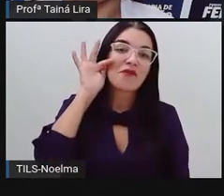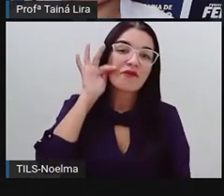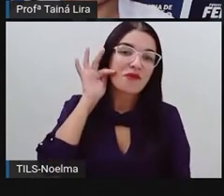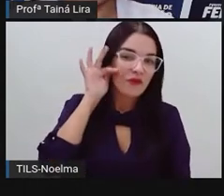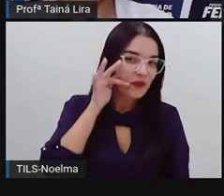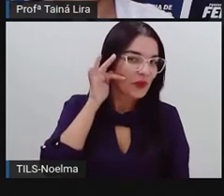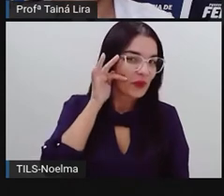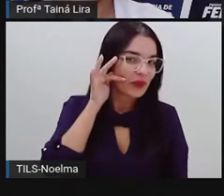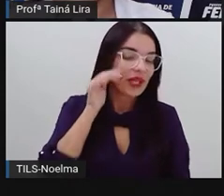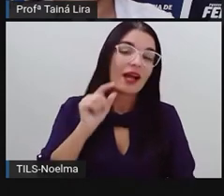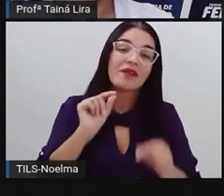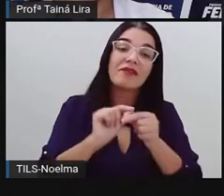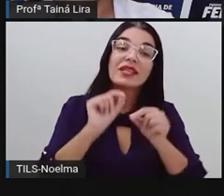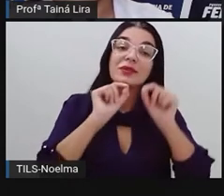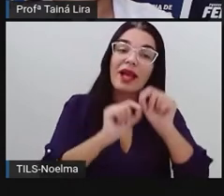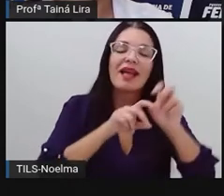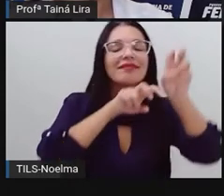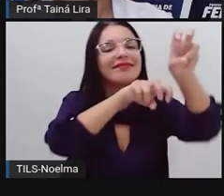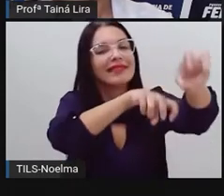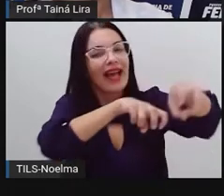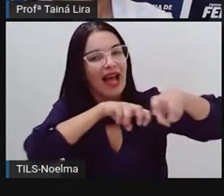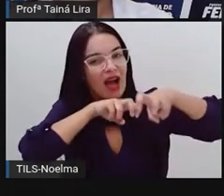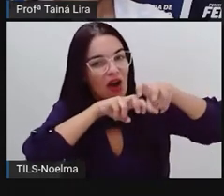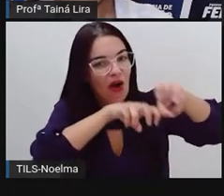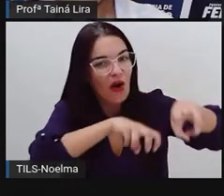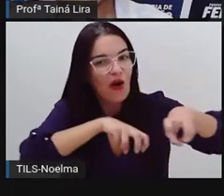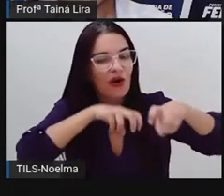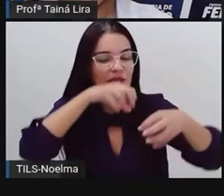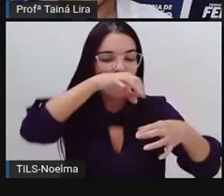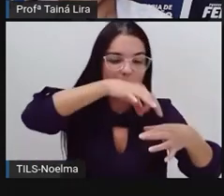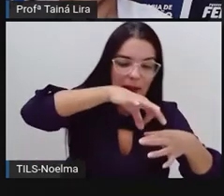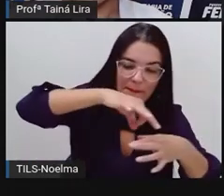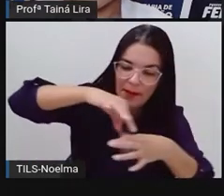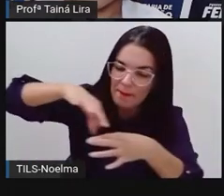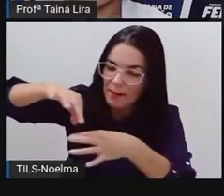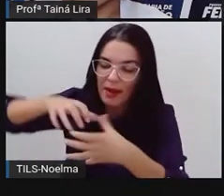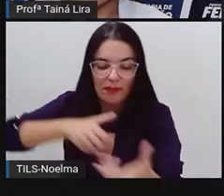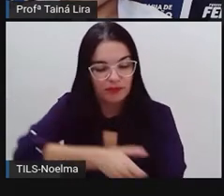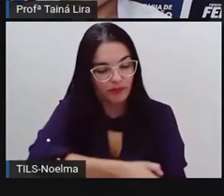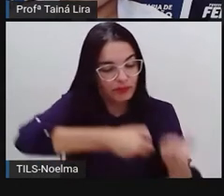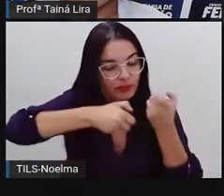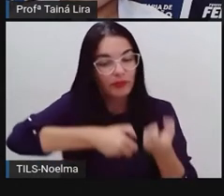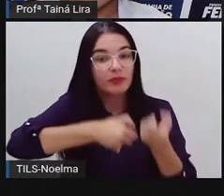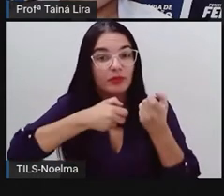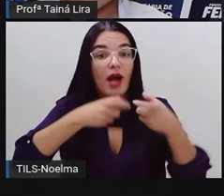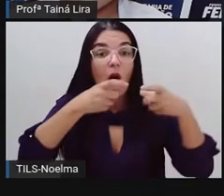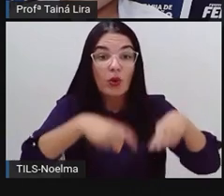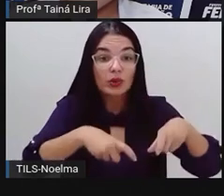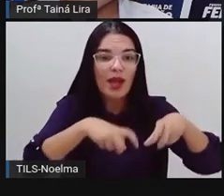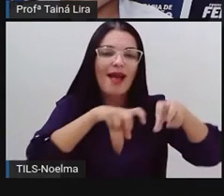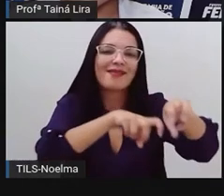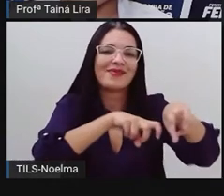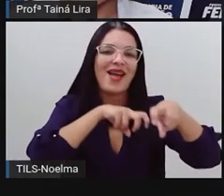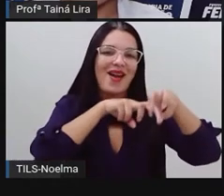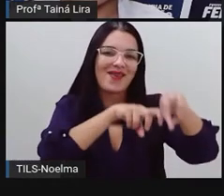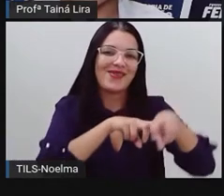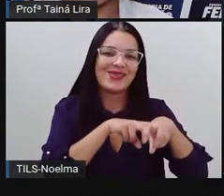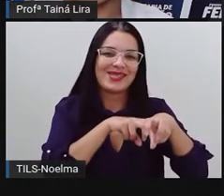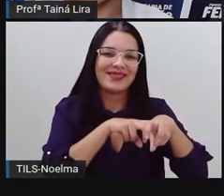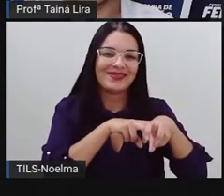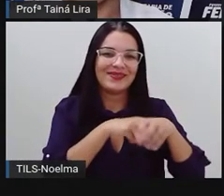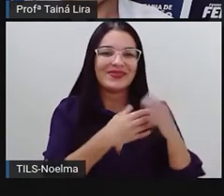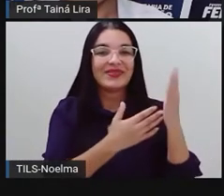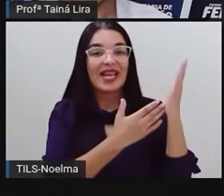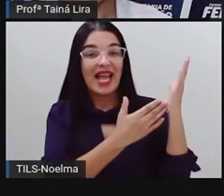fruta que ele é plantada né colhida lá na zona rural tá olha lá